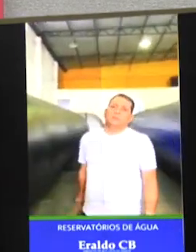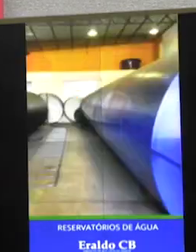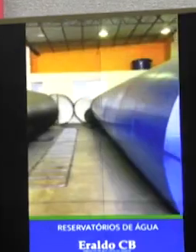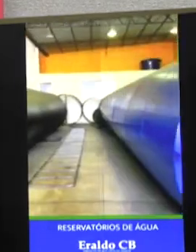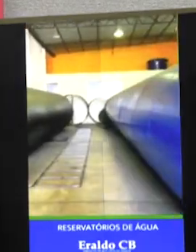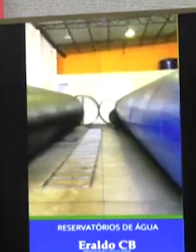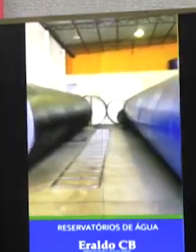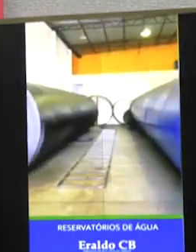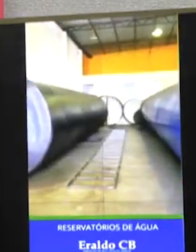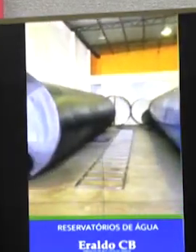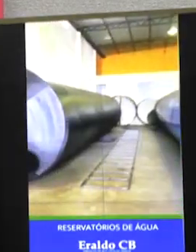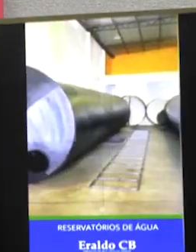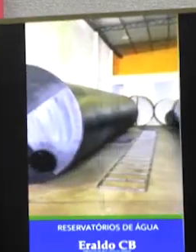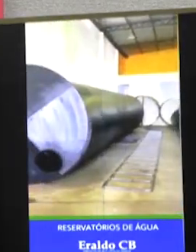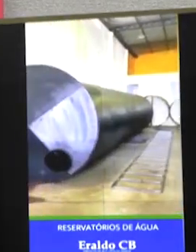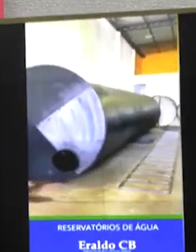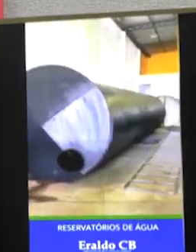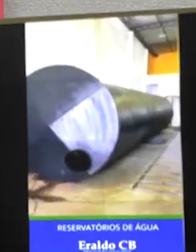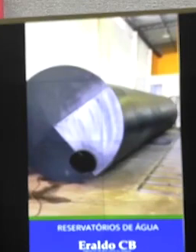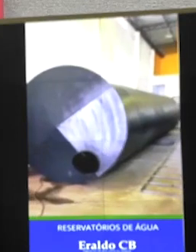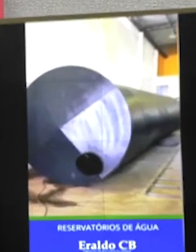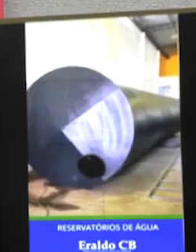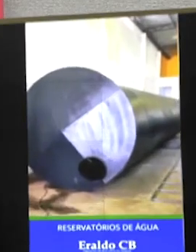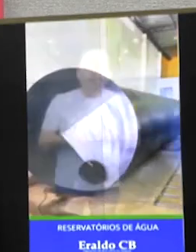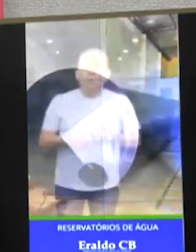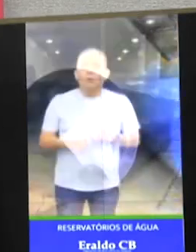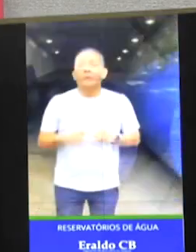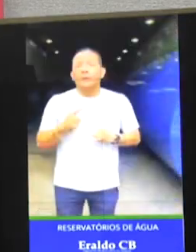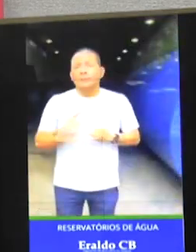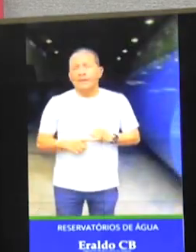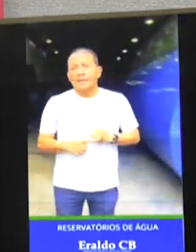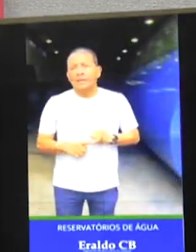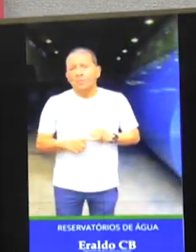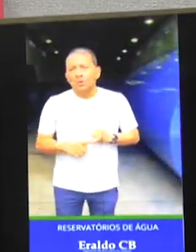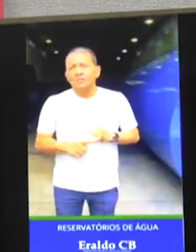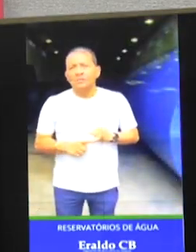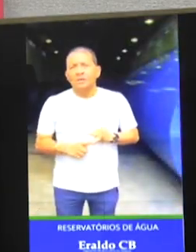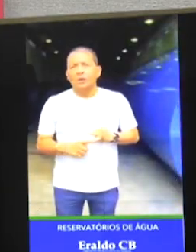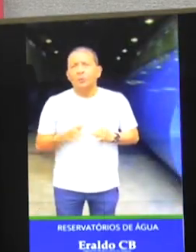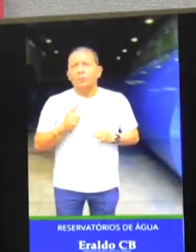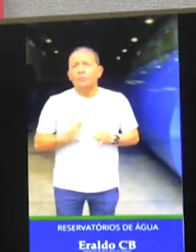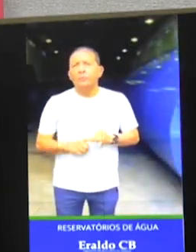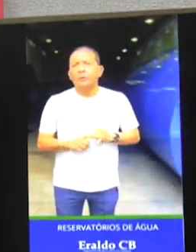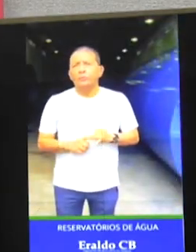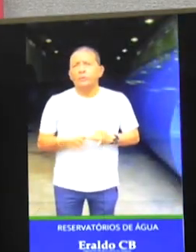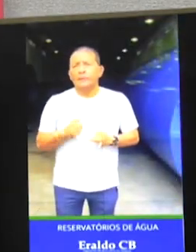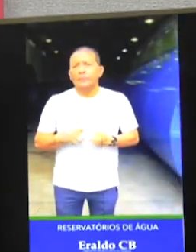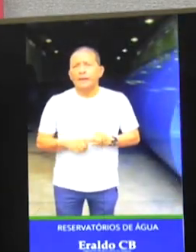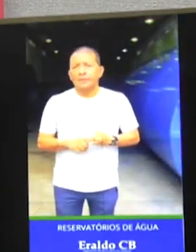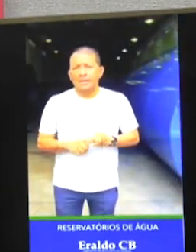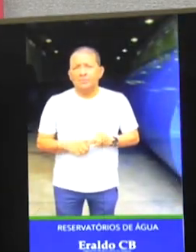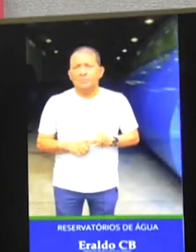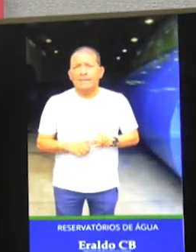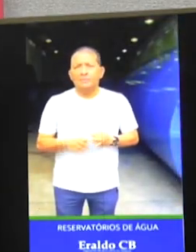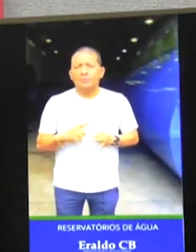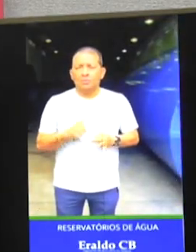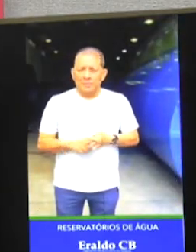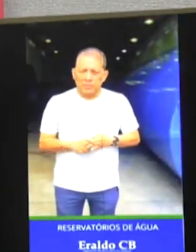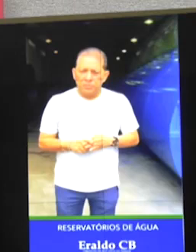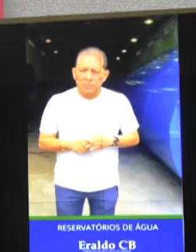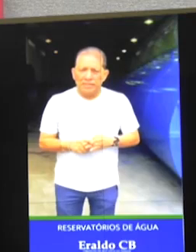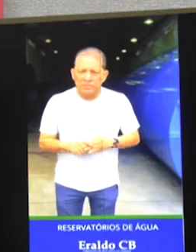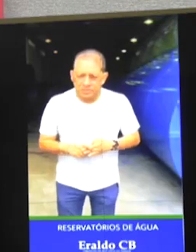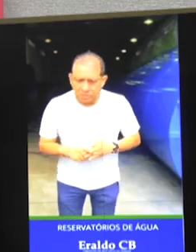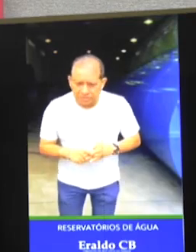unem, presidente, então a população é beneficiada. Fico feliz de estar contribuindo com esse município tão